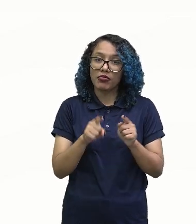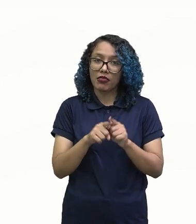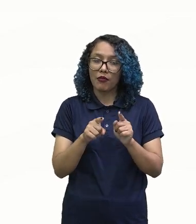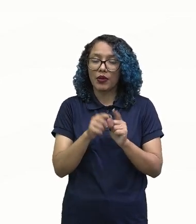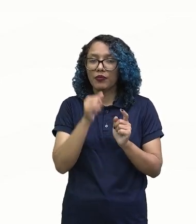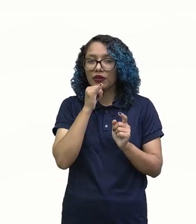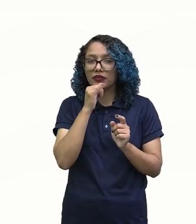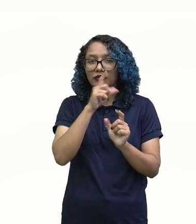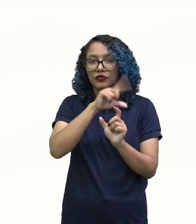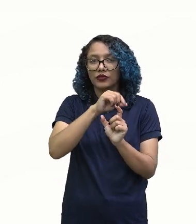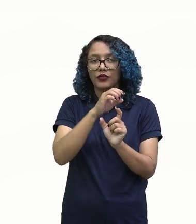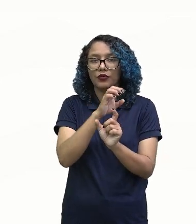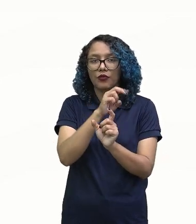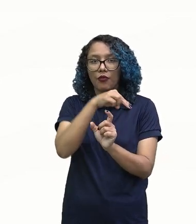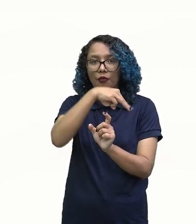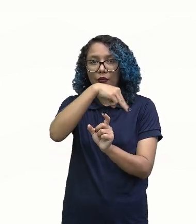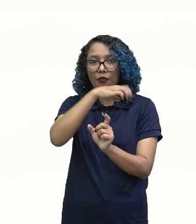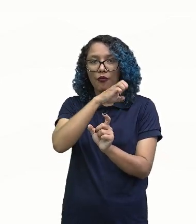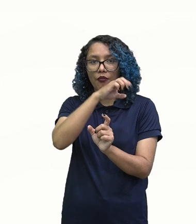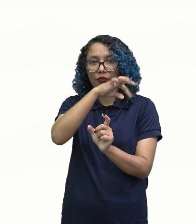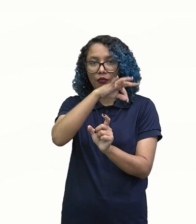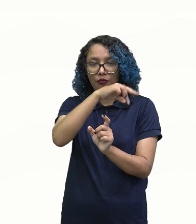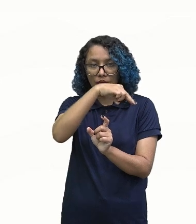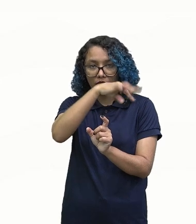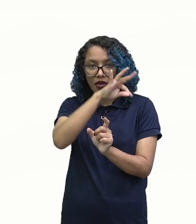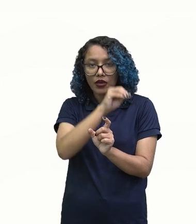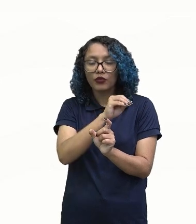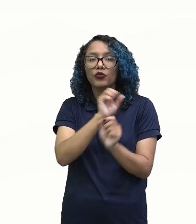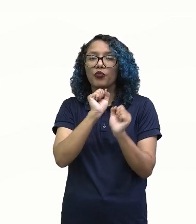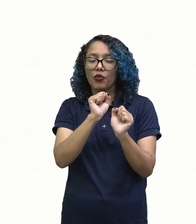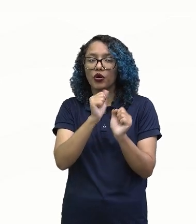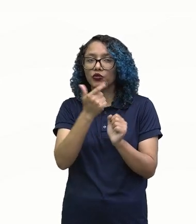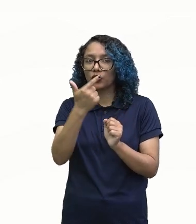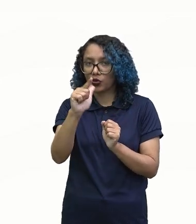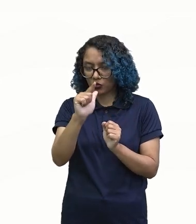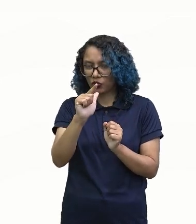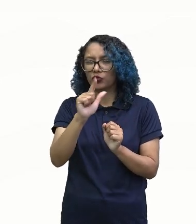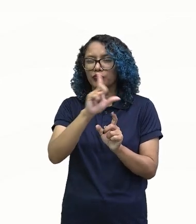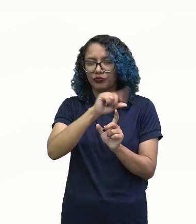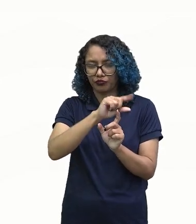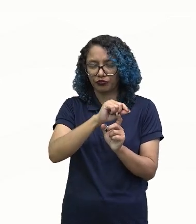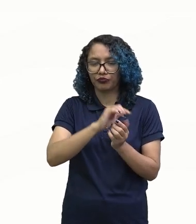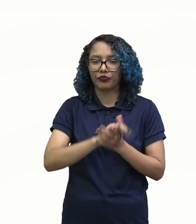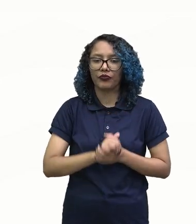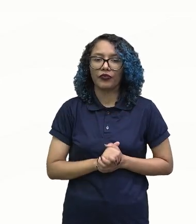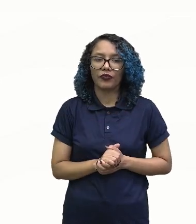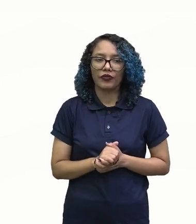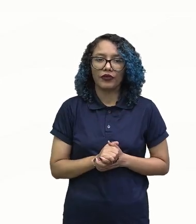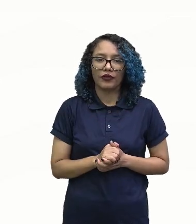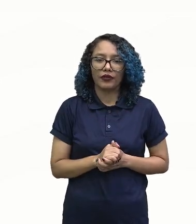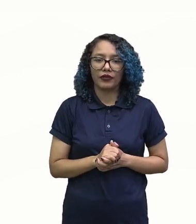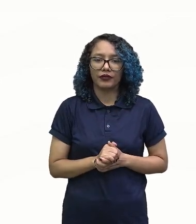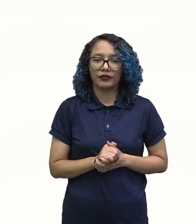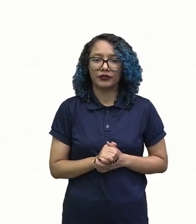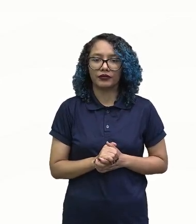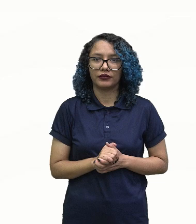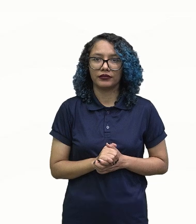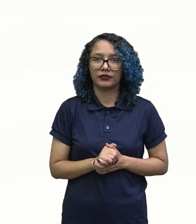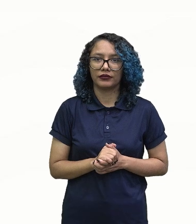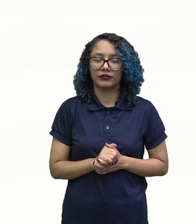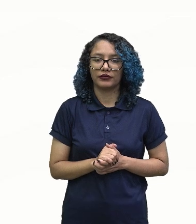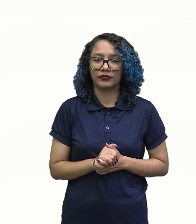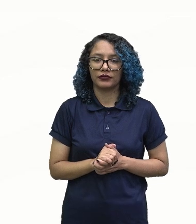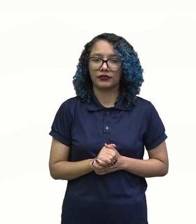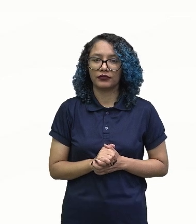assim, né? Formar com um outro sufixo, no caso o mento, né? E aí o sentido